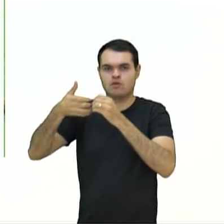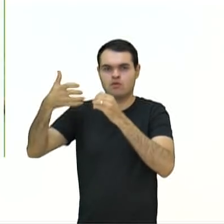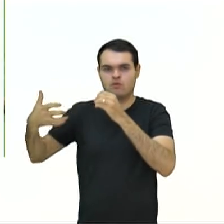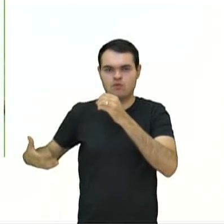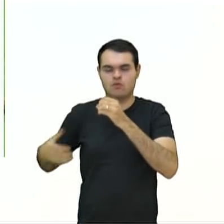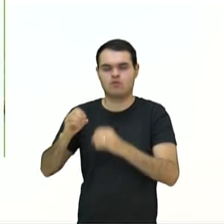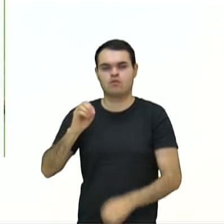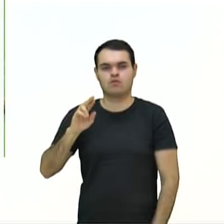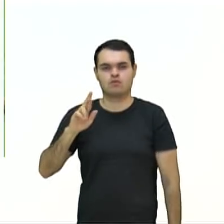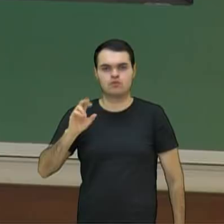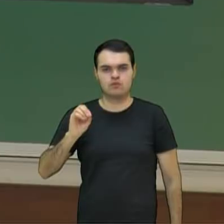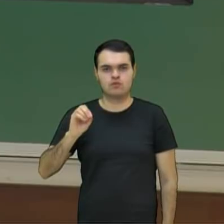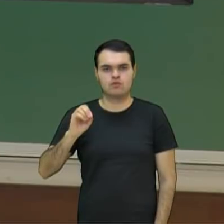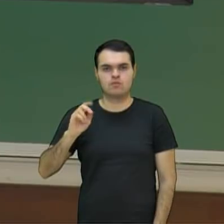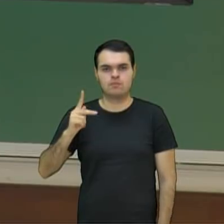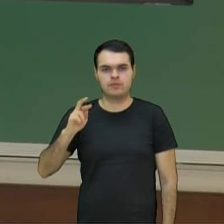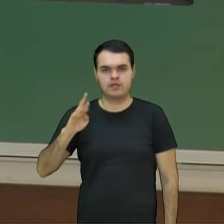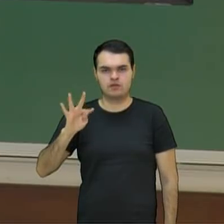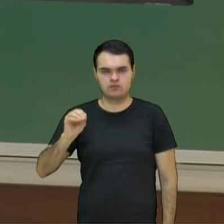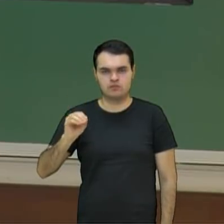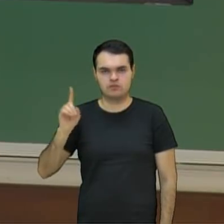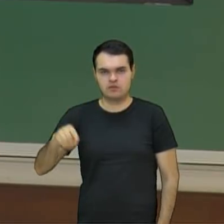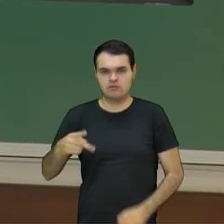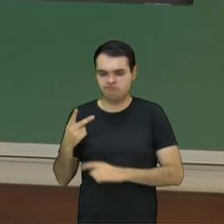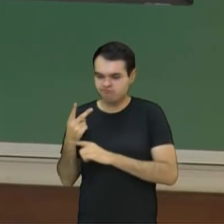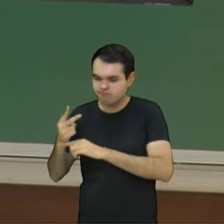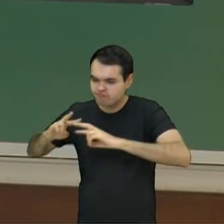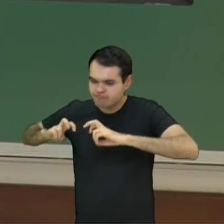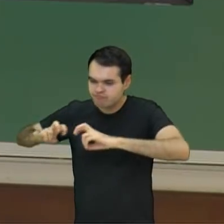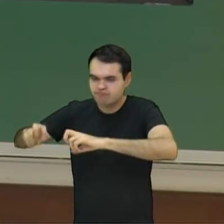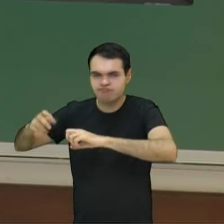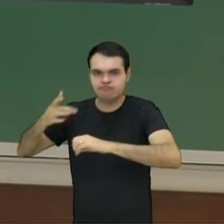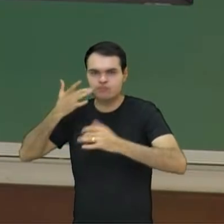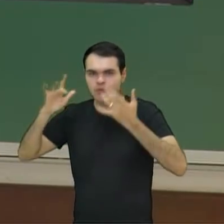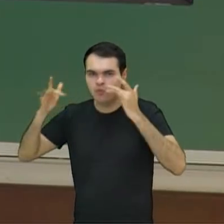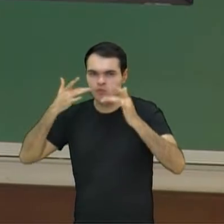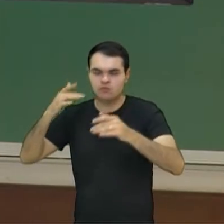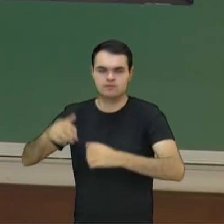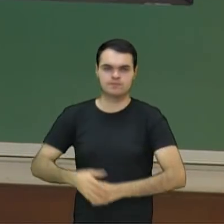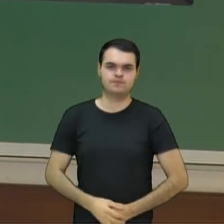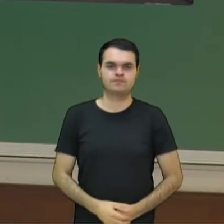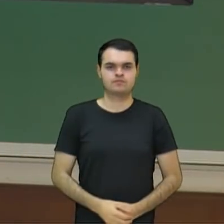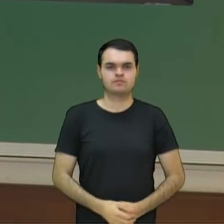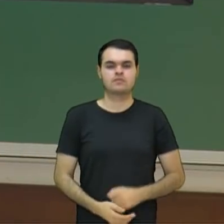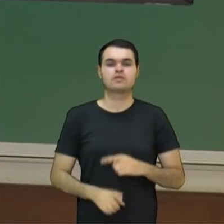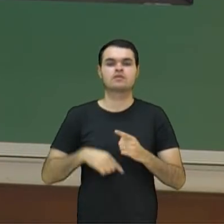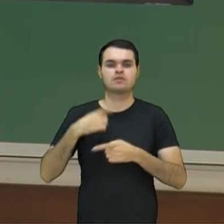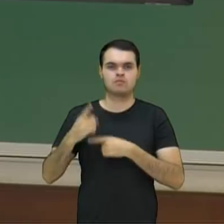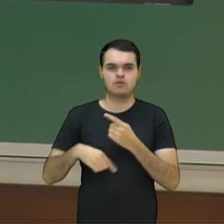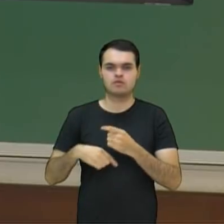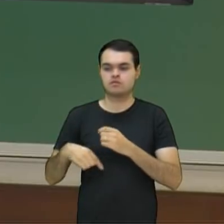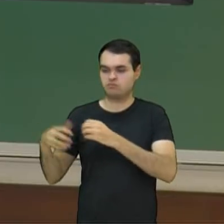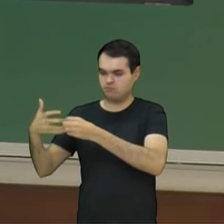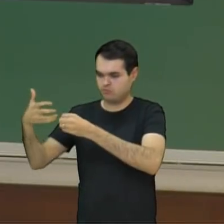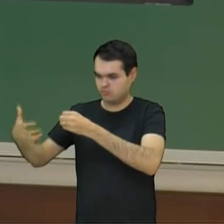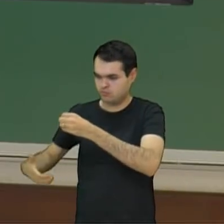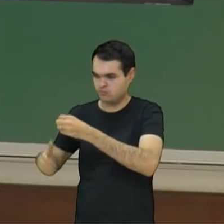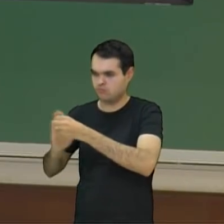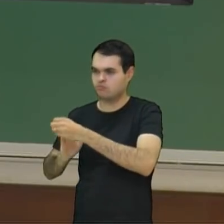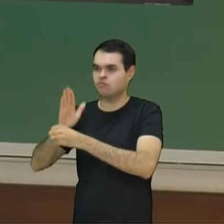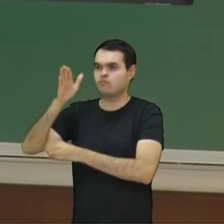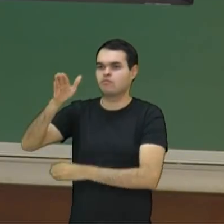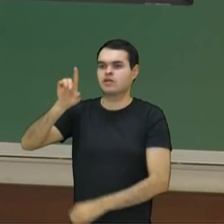exploração das minas, né? Das pedras preciosas ali. Depois é de Ouro Preto até Diamantina, que